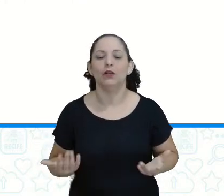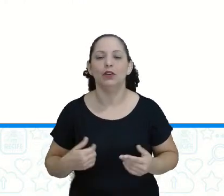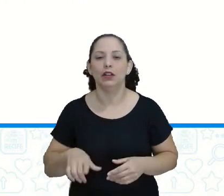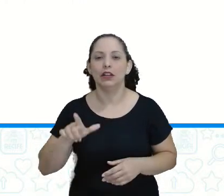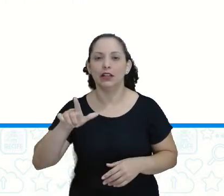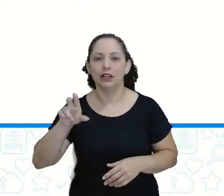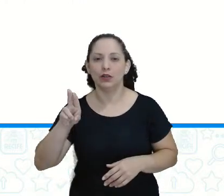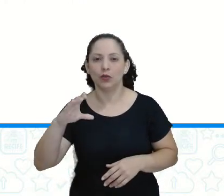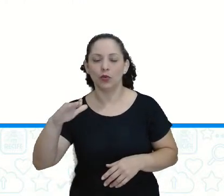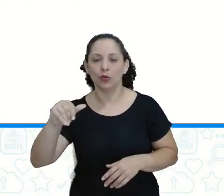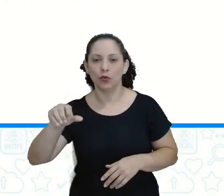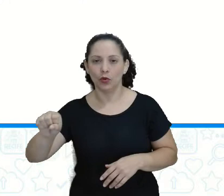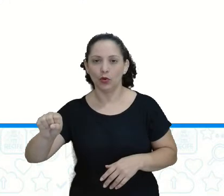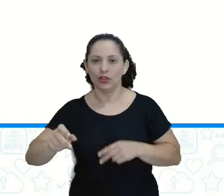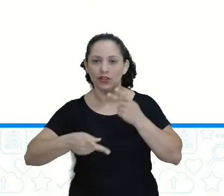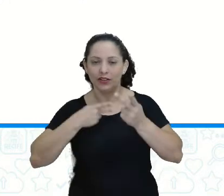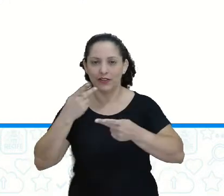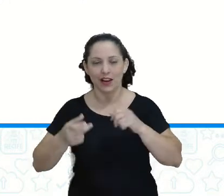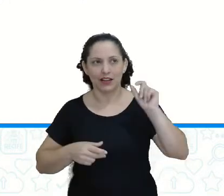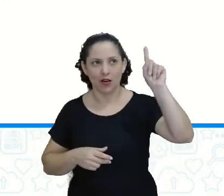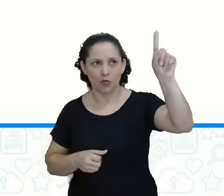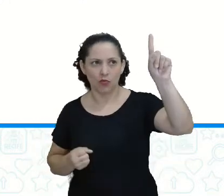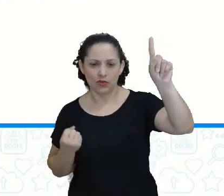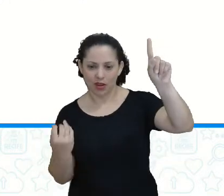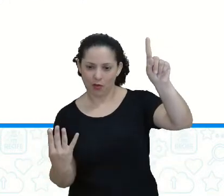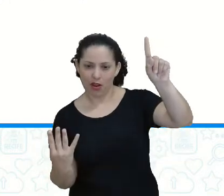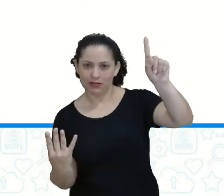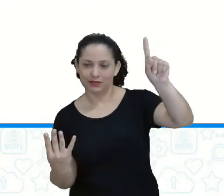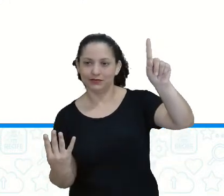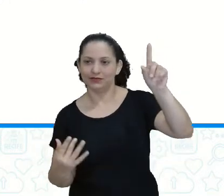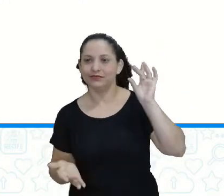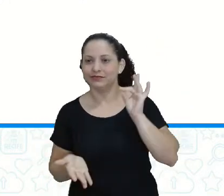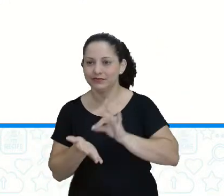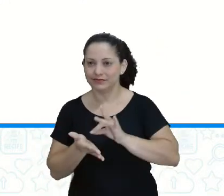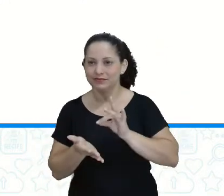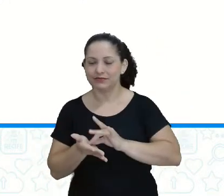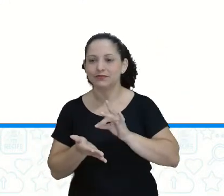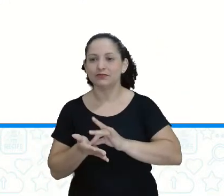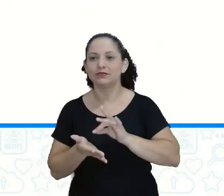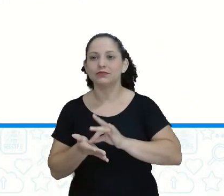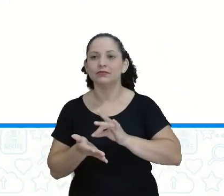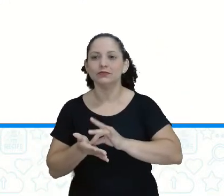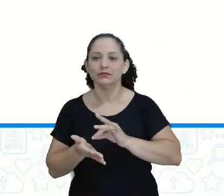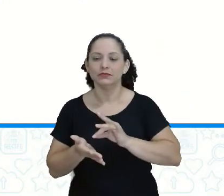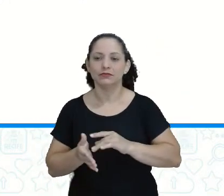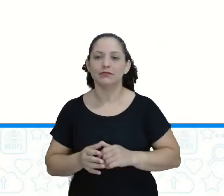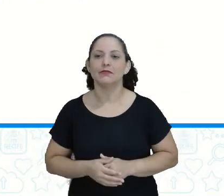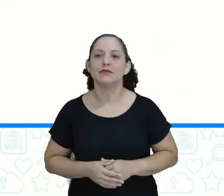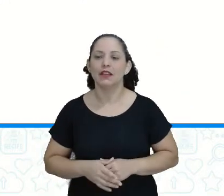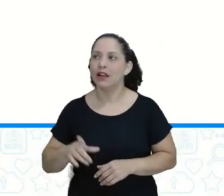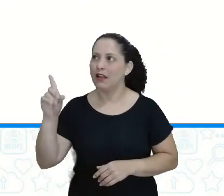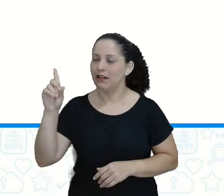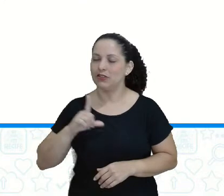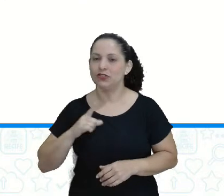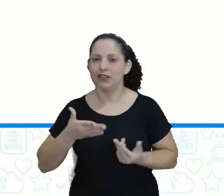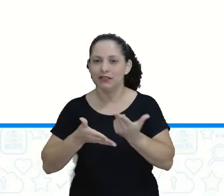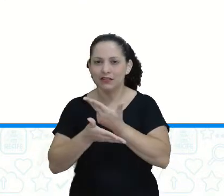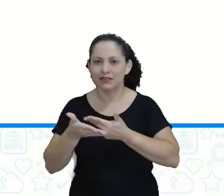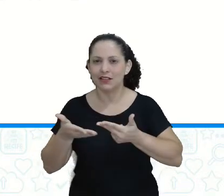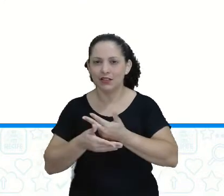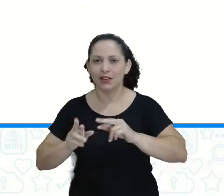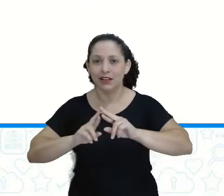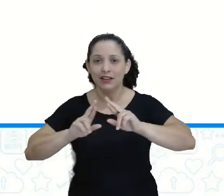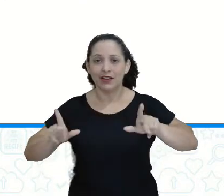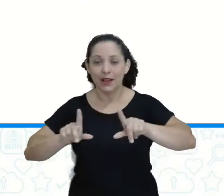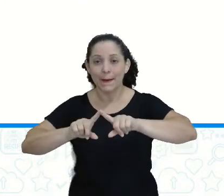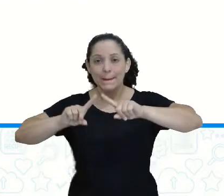e roxo, exatamente. A figura 1 e a figura 4. Exatamente, Lucas. Elas possuem formatos diferentes, mas elas apresentam